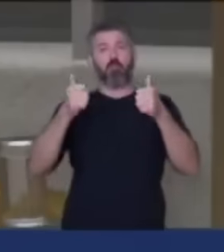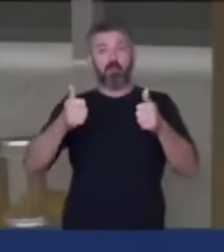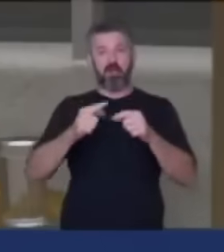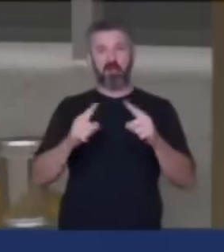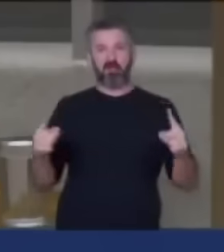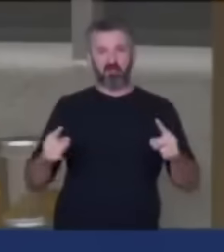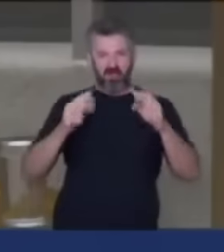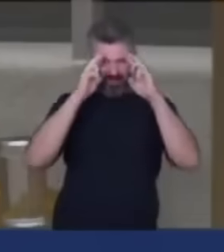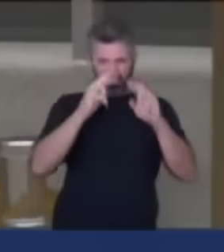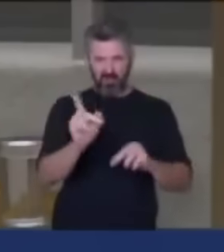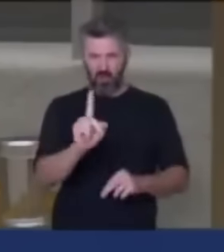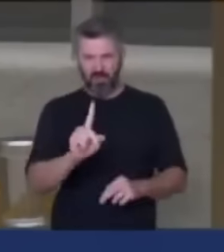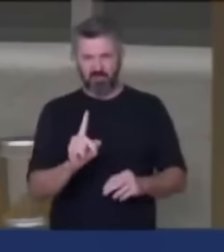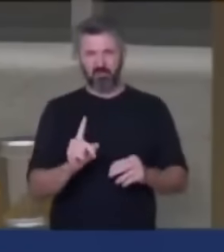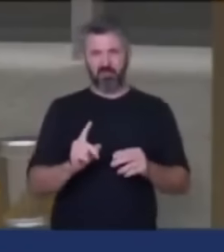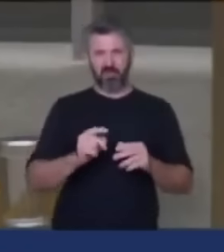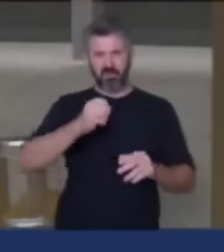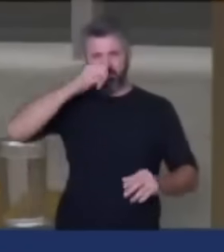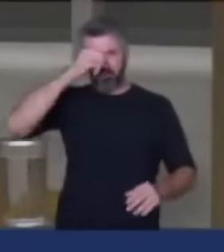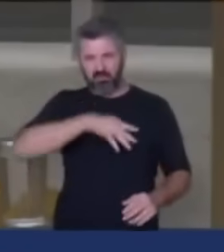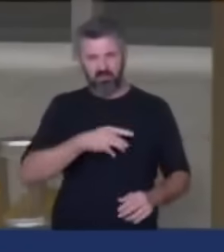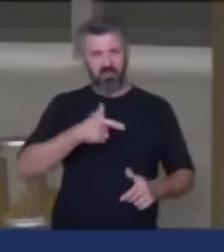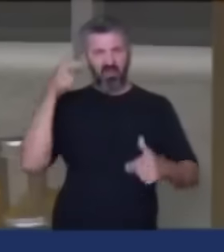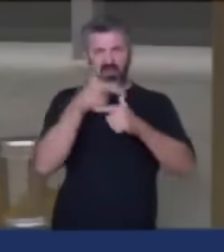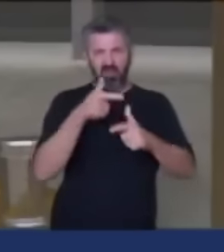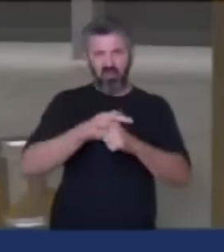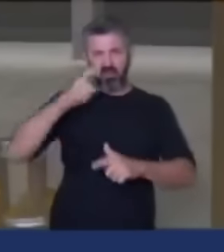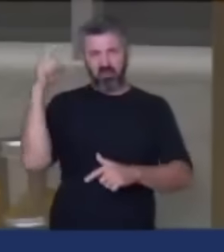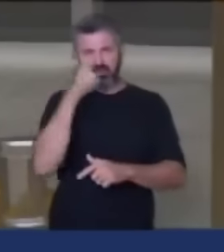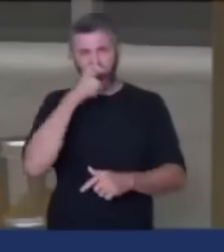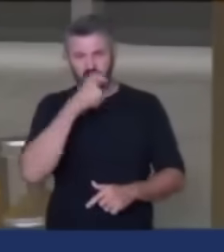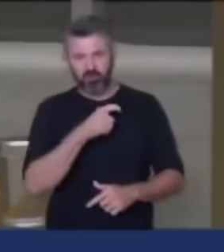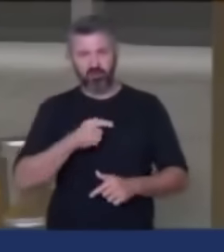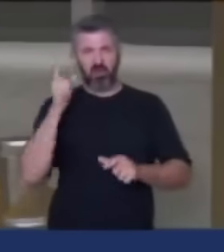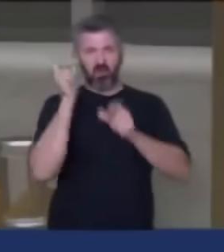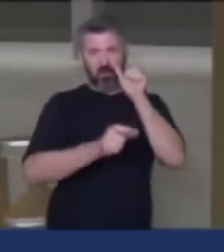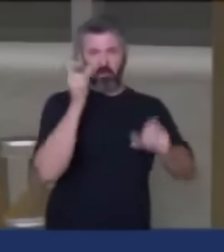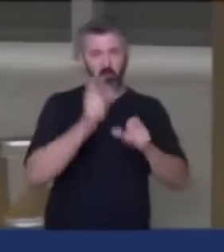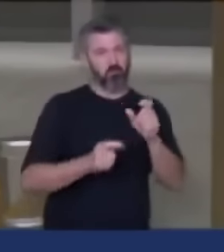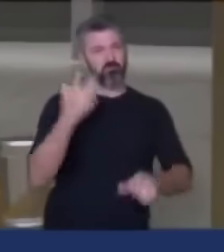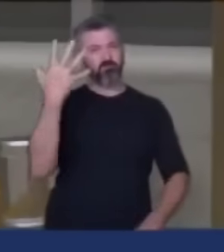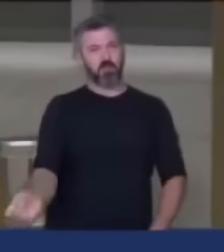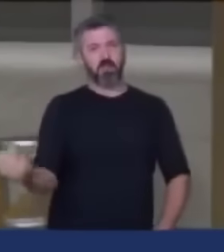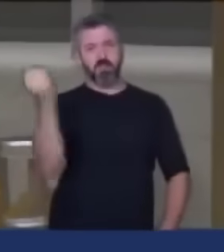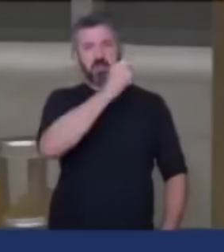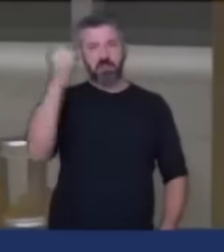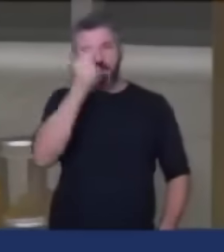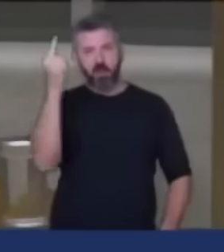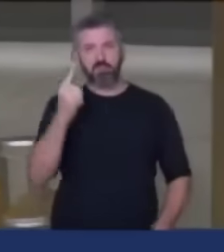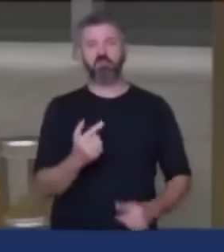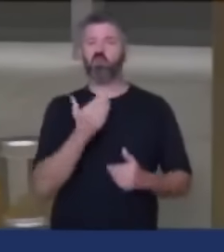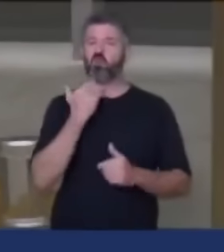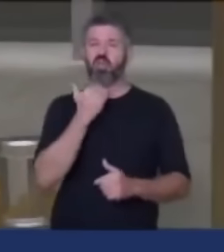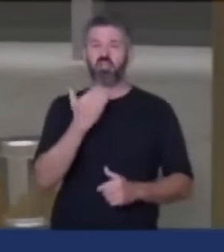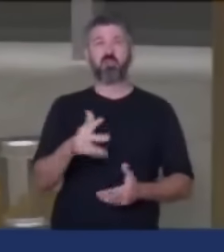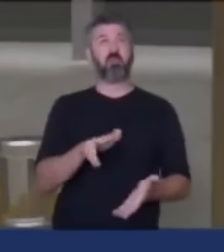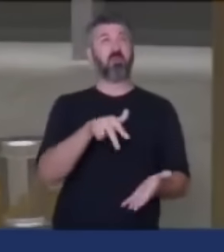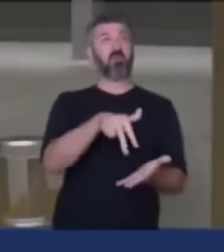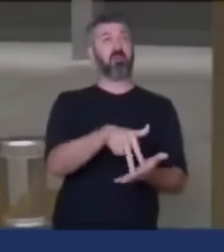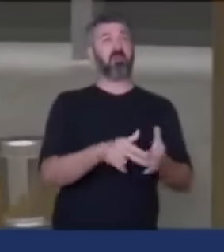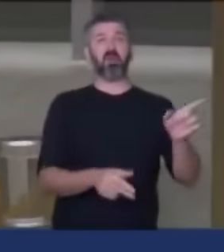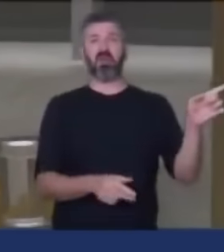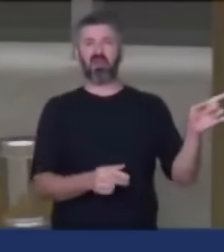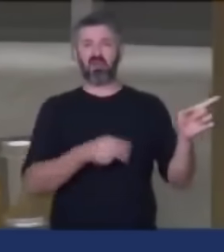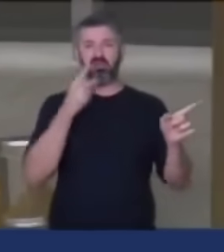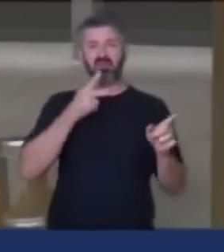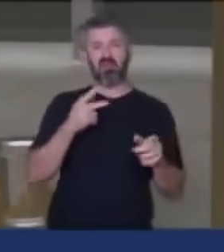desonra o desrespeito a calúnia a insulta isso não será admitido e não adianta ocupar essa Tribuna para